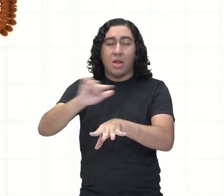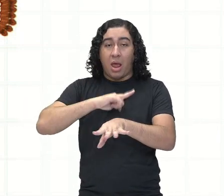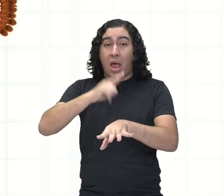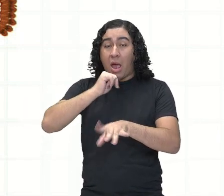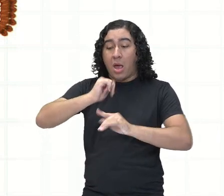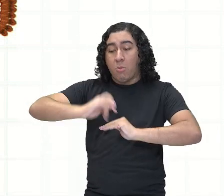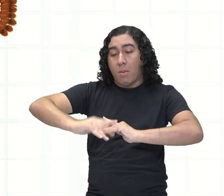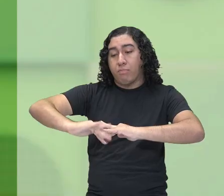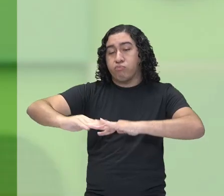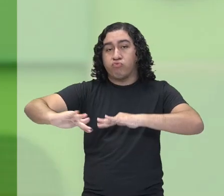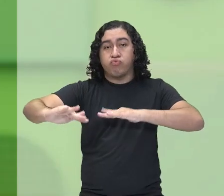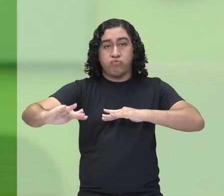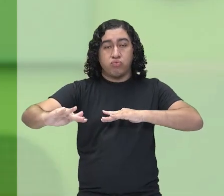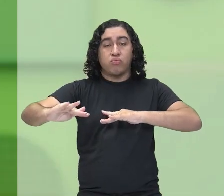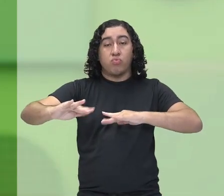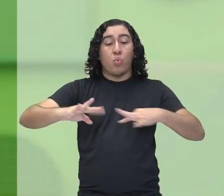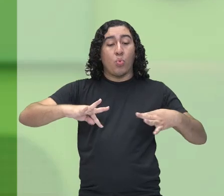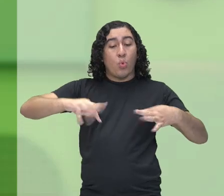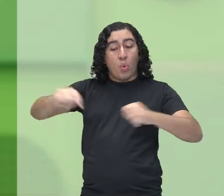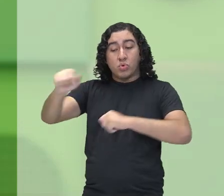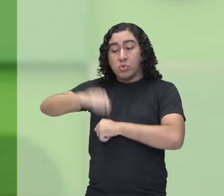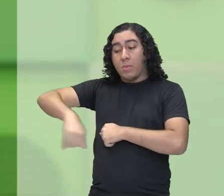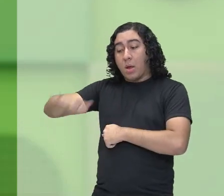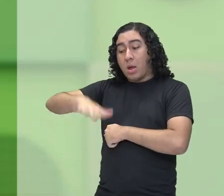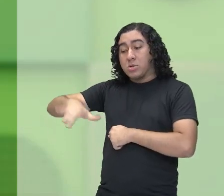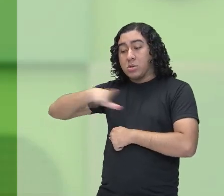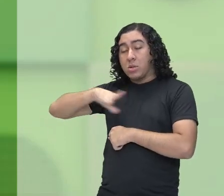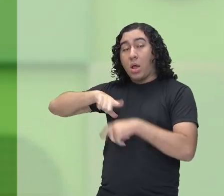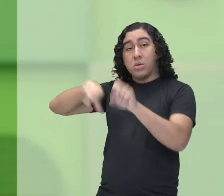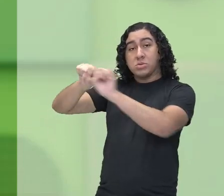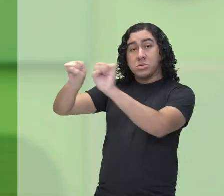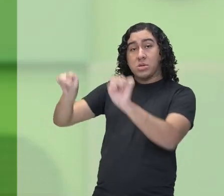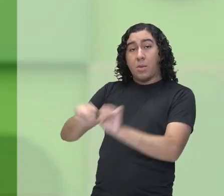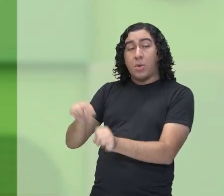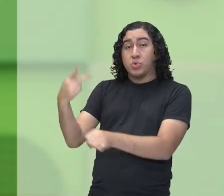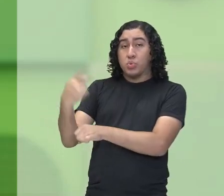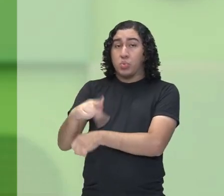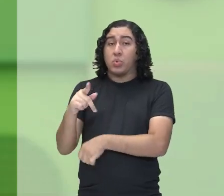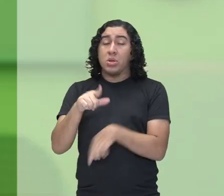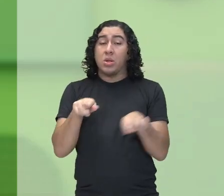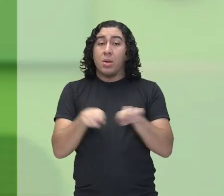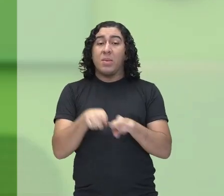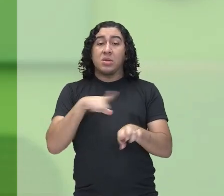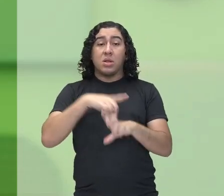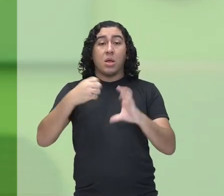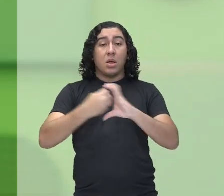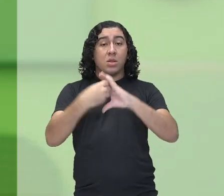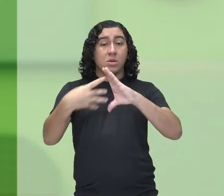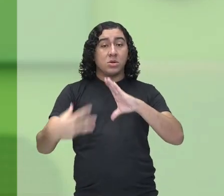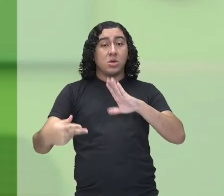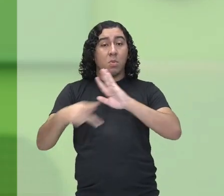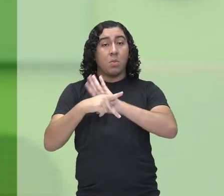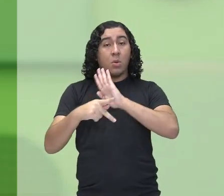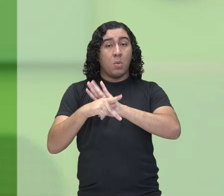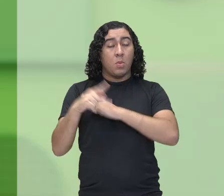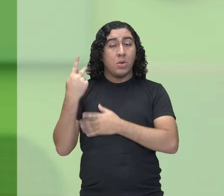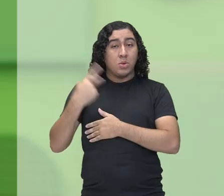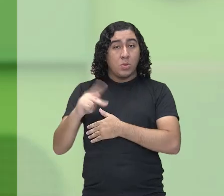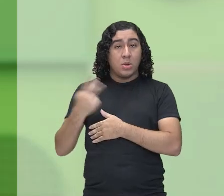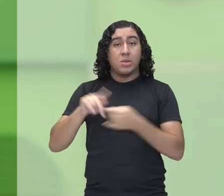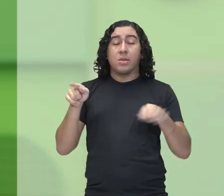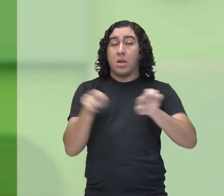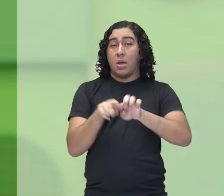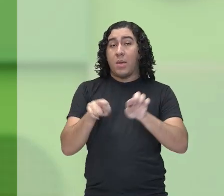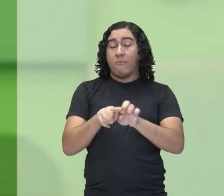nas margens desse rio, ele compõe um ecossistema que tem ali características próprias,